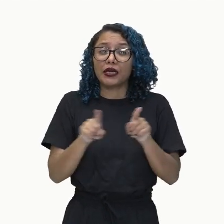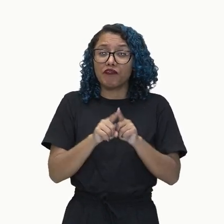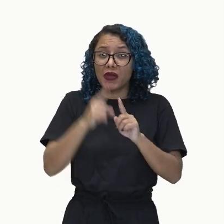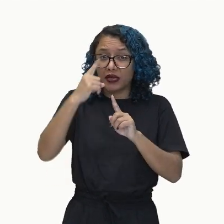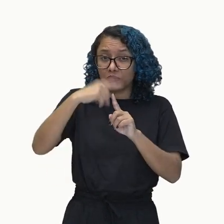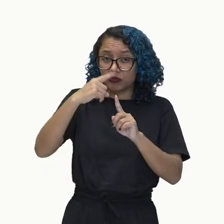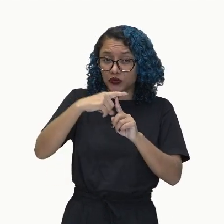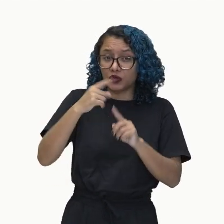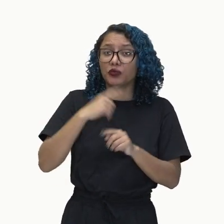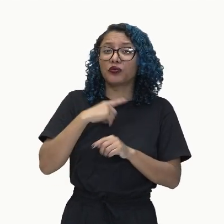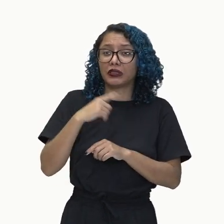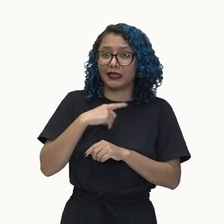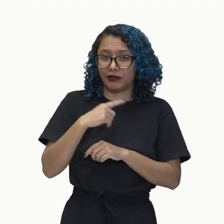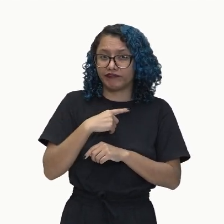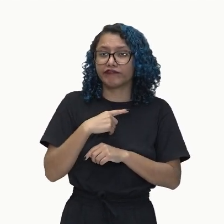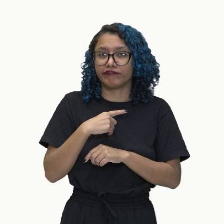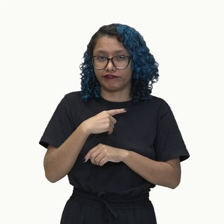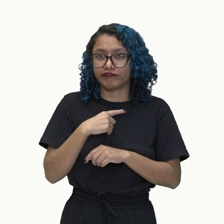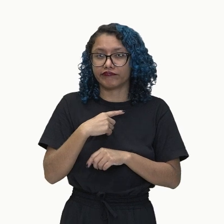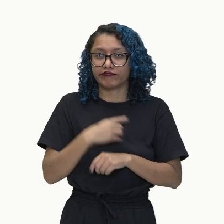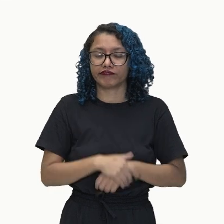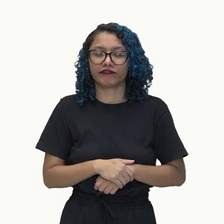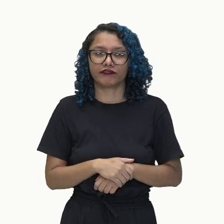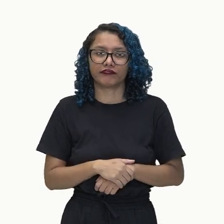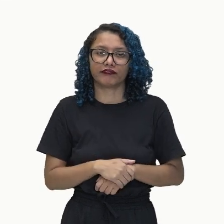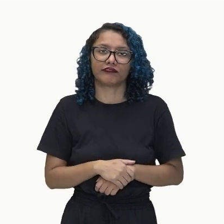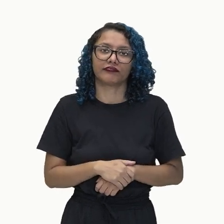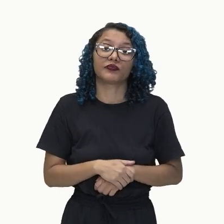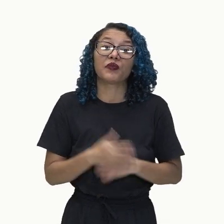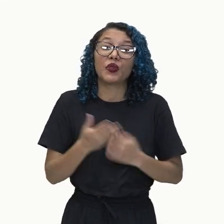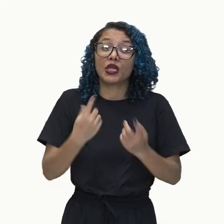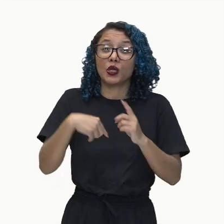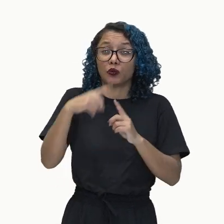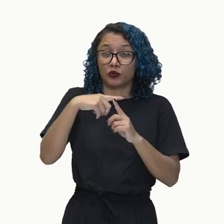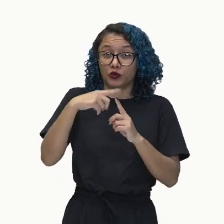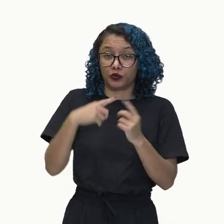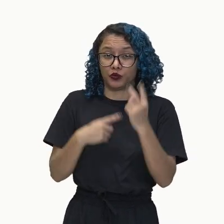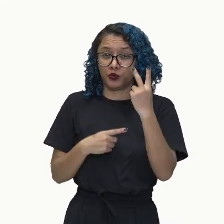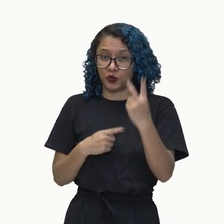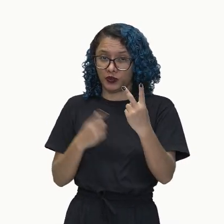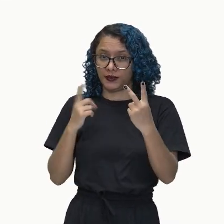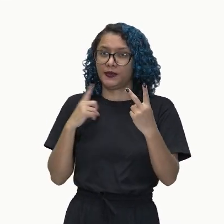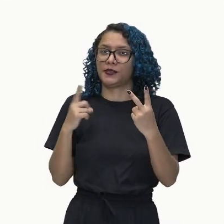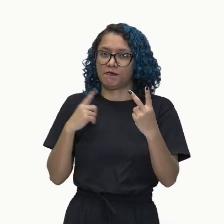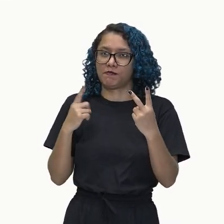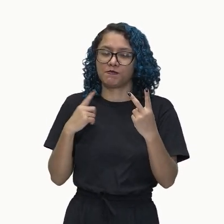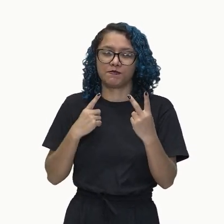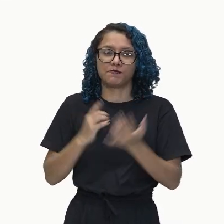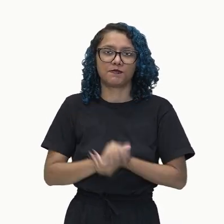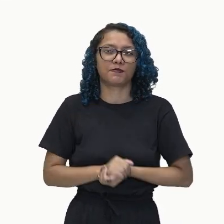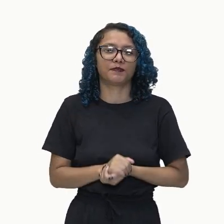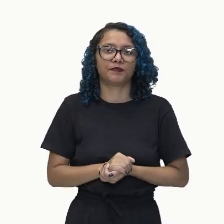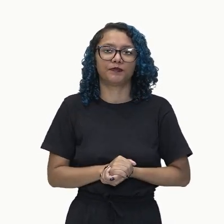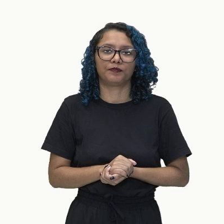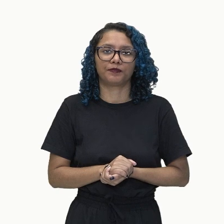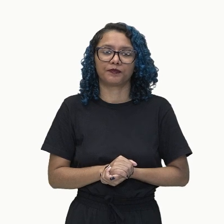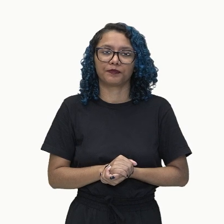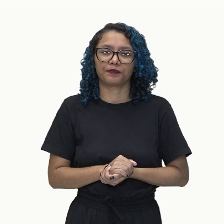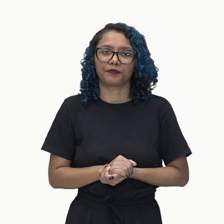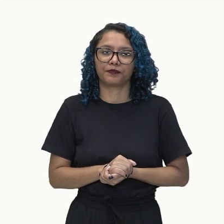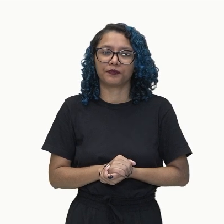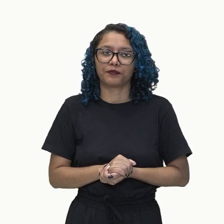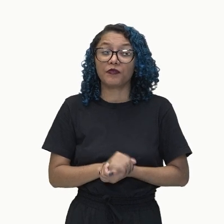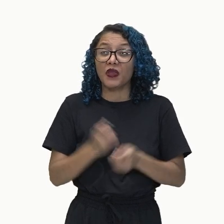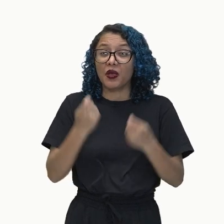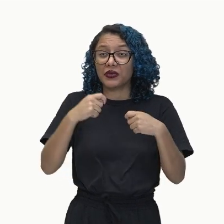tipos. Tradicionalmente, existem 2 tipos de resenha. Então, a gente vai primeiro pensar em como funcionam essas